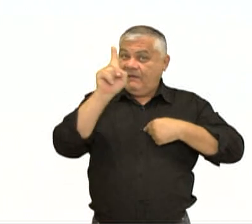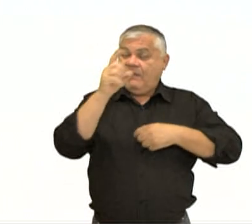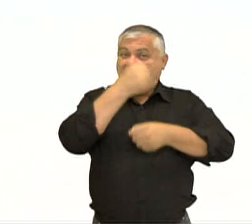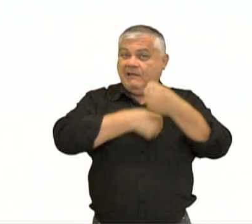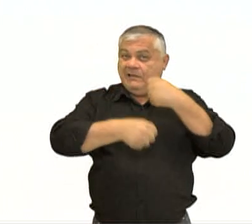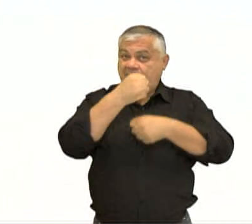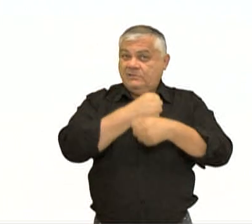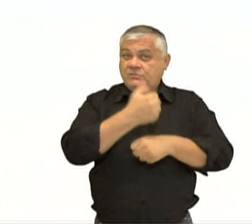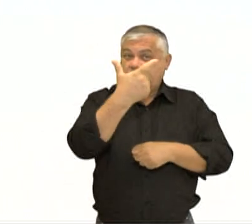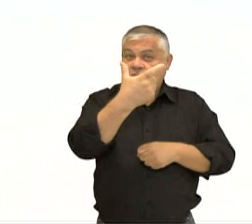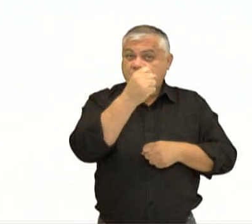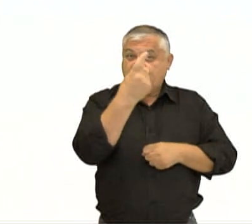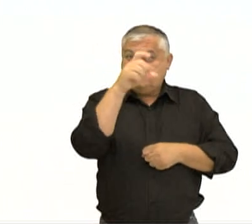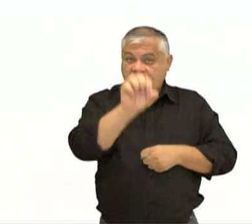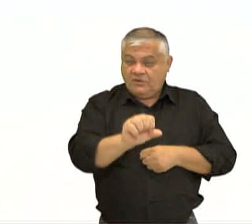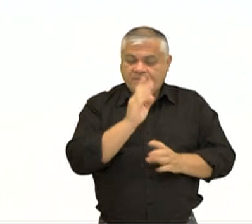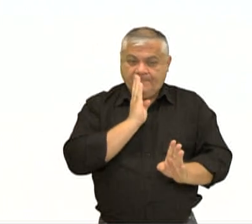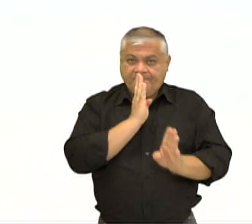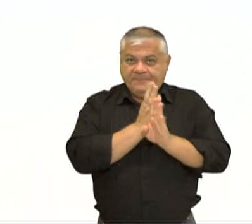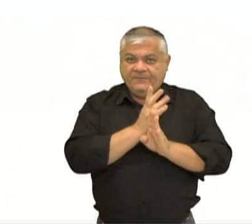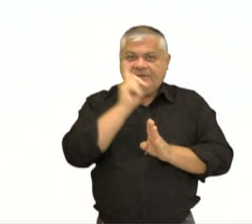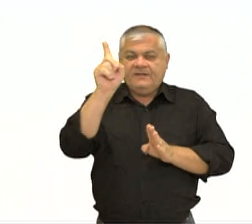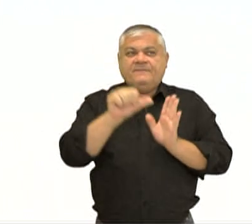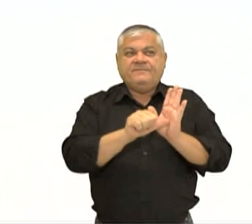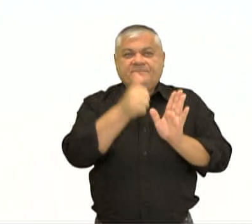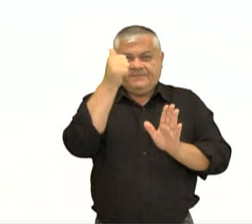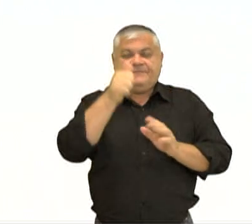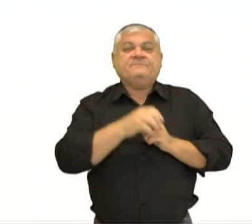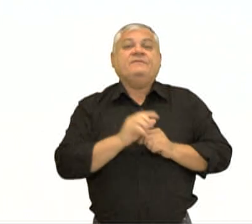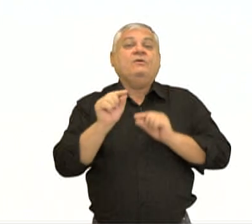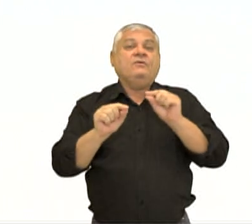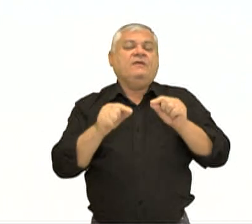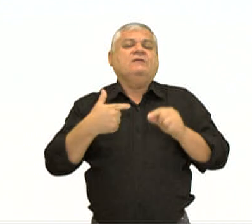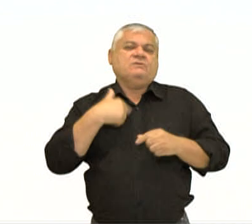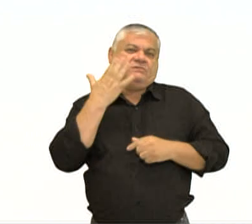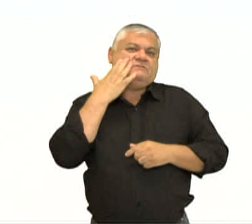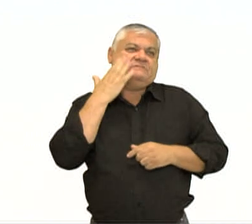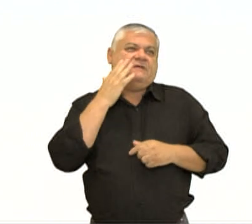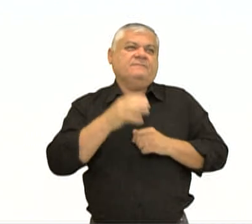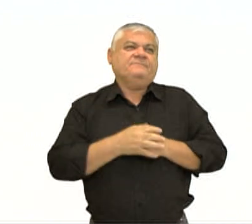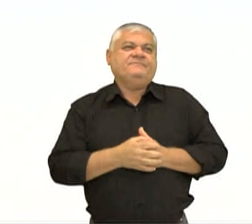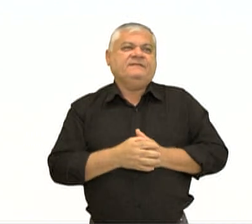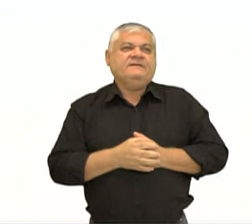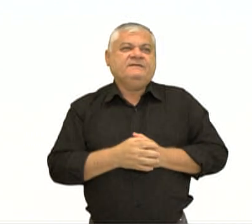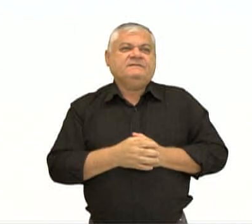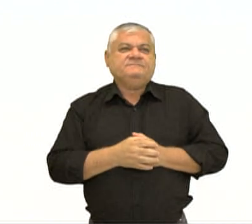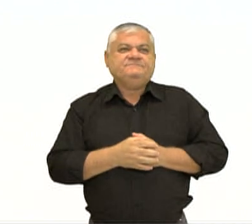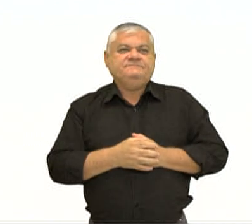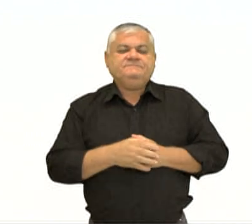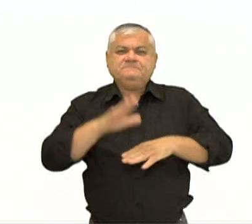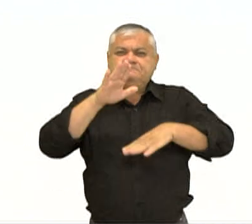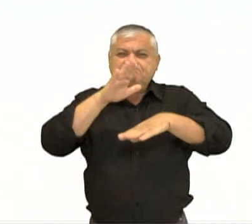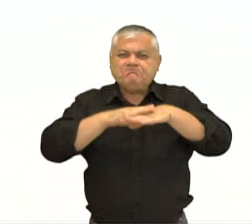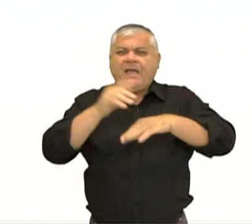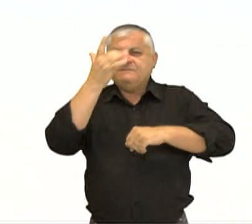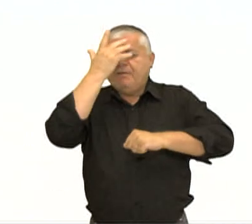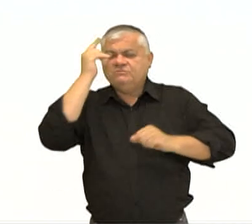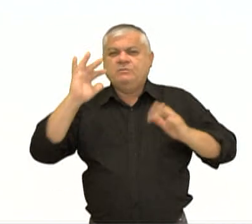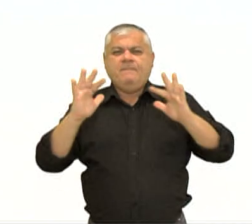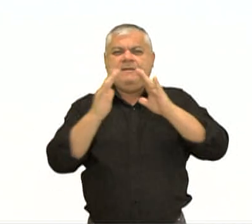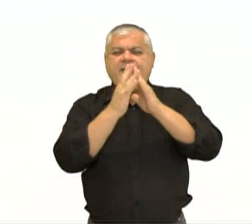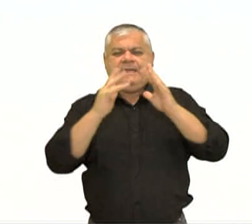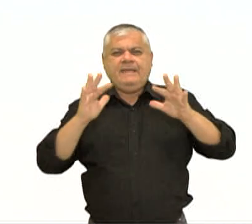2019 na China, identificado lá pela primeira vez, que é o que a gente sabe até agora. Quanto mais pessoas ele